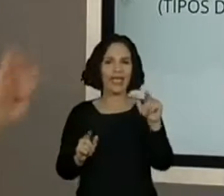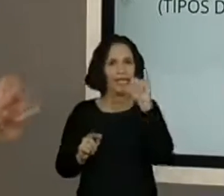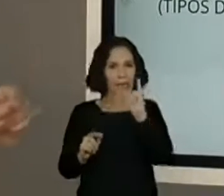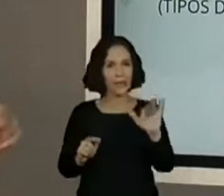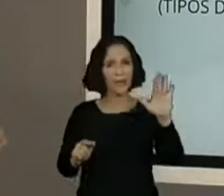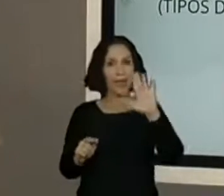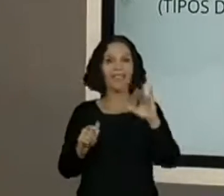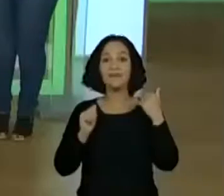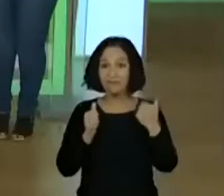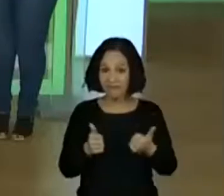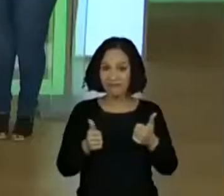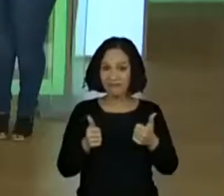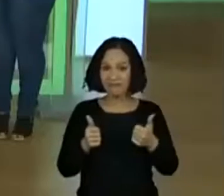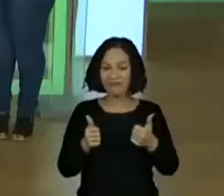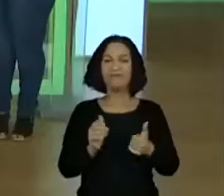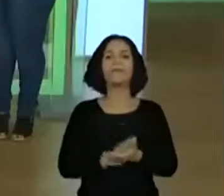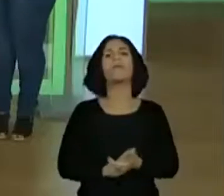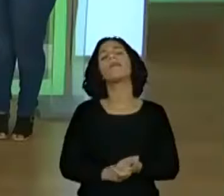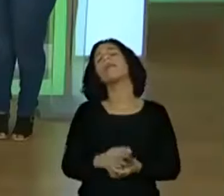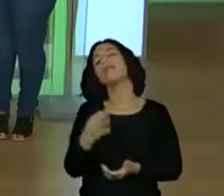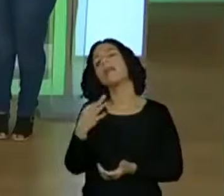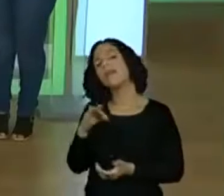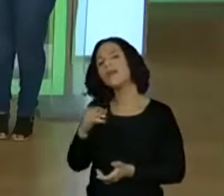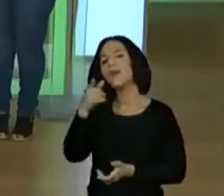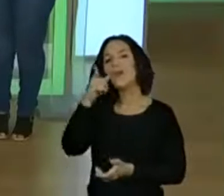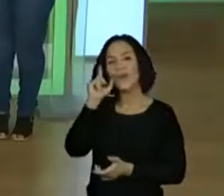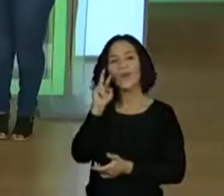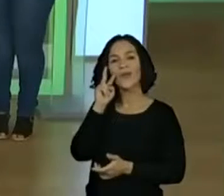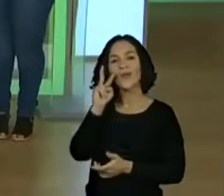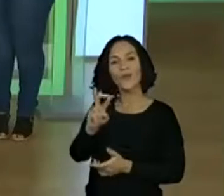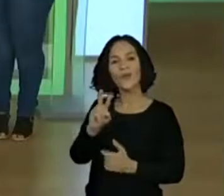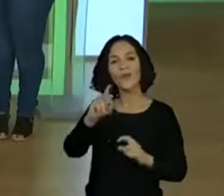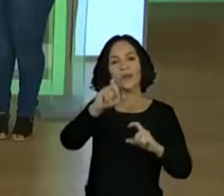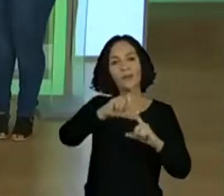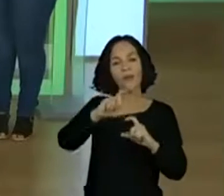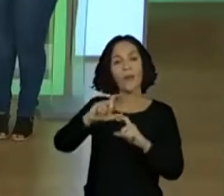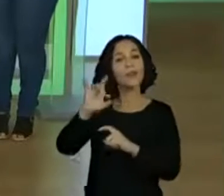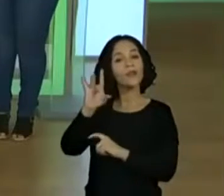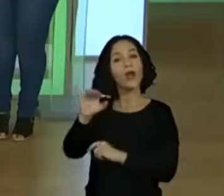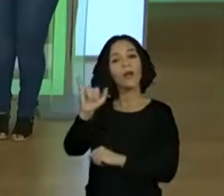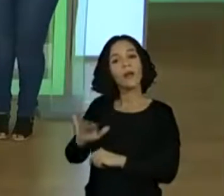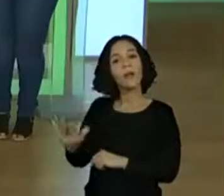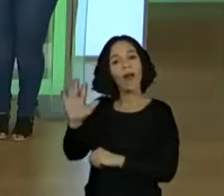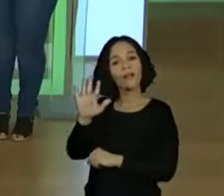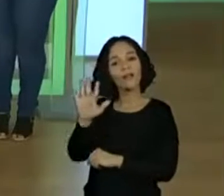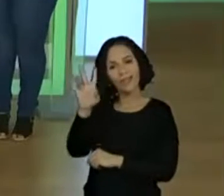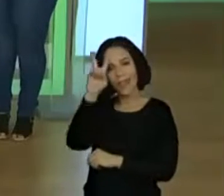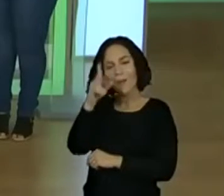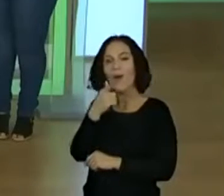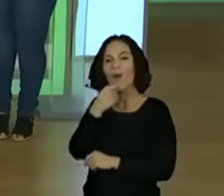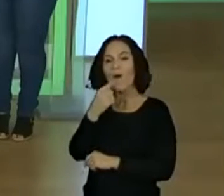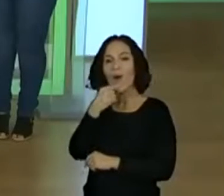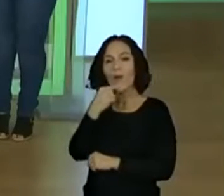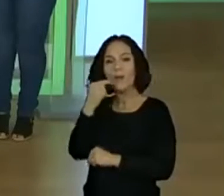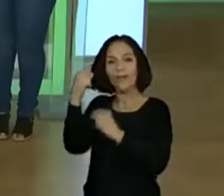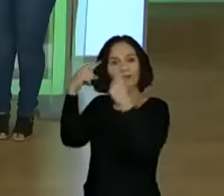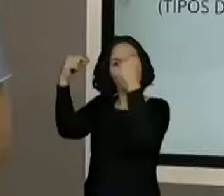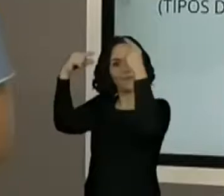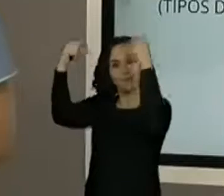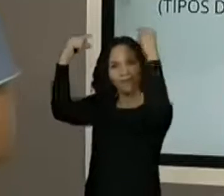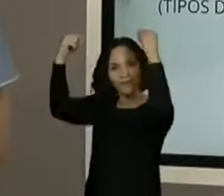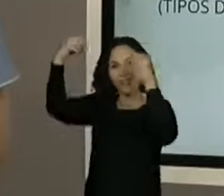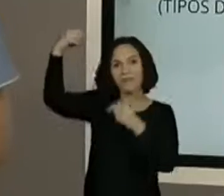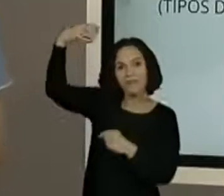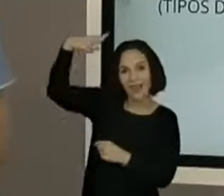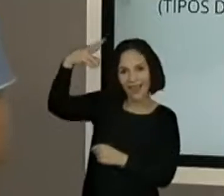imagens. Correto, professora Viviane? Sim, Viviane? Até ontem a gente viu, né, uma tirinha que só tinha imagens e a gente conseguiu se divertir bastante.